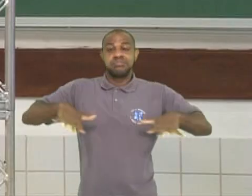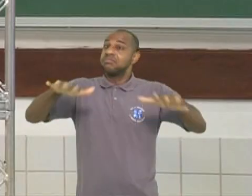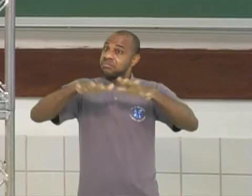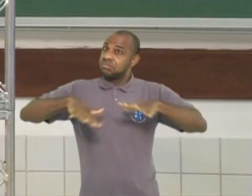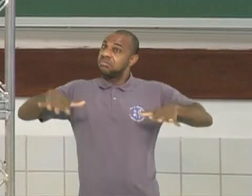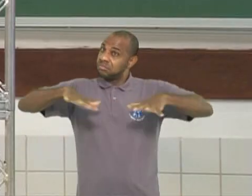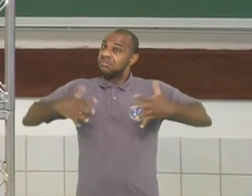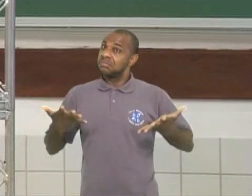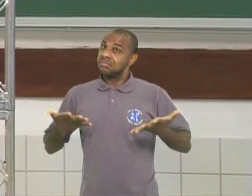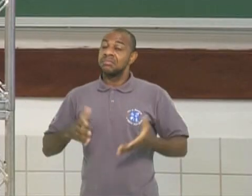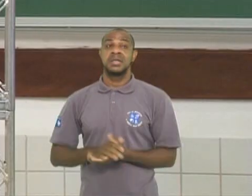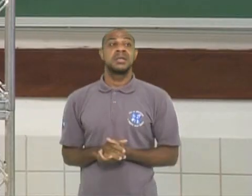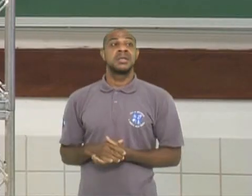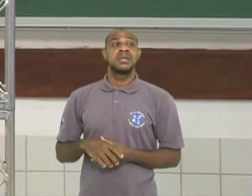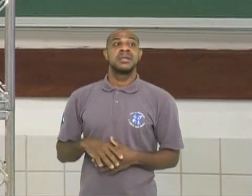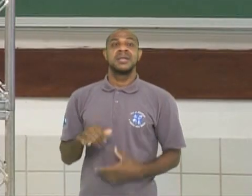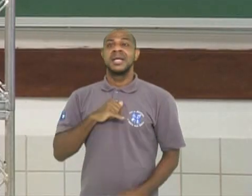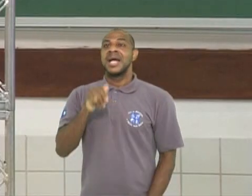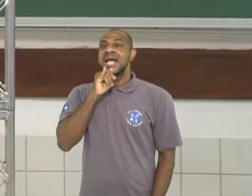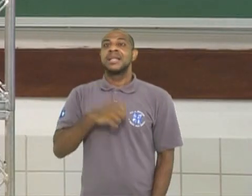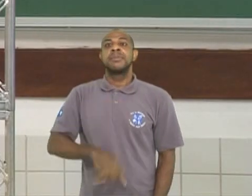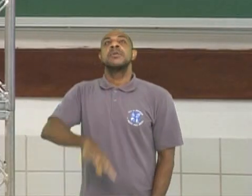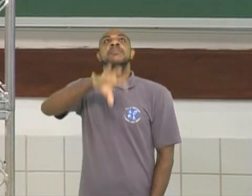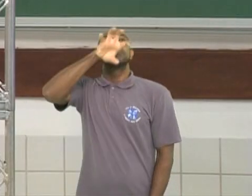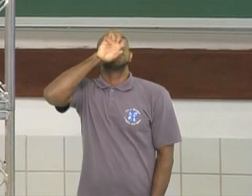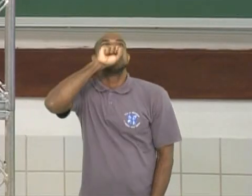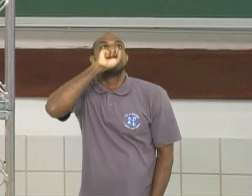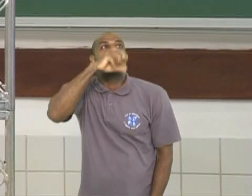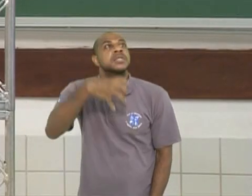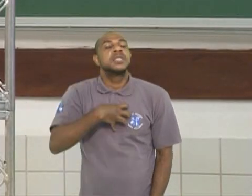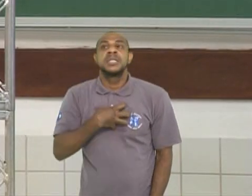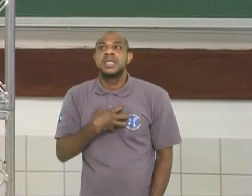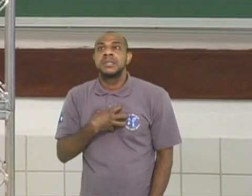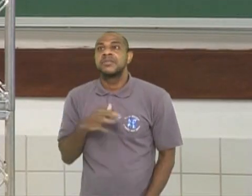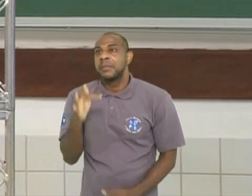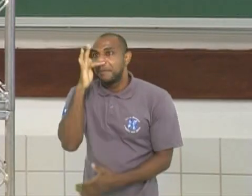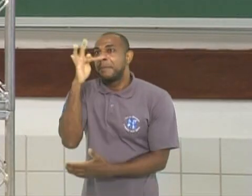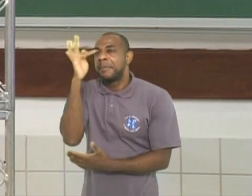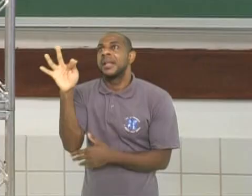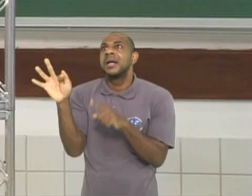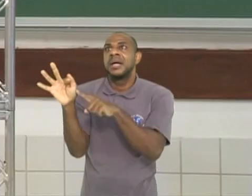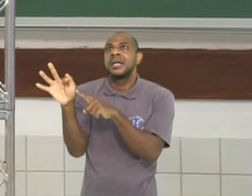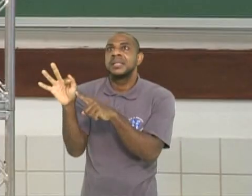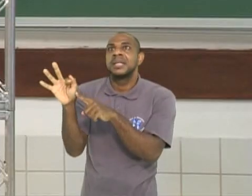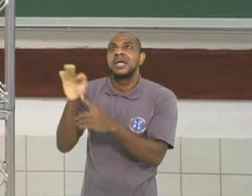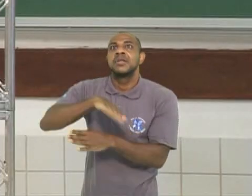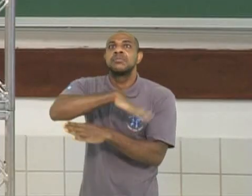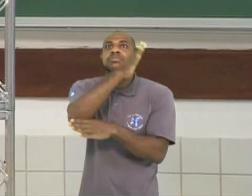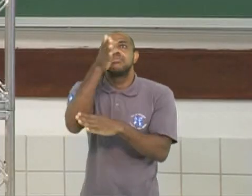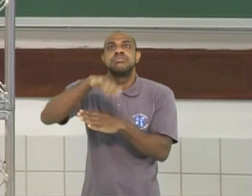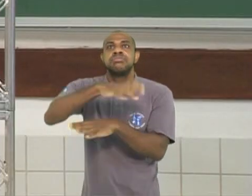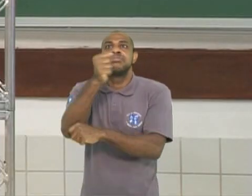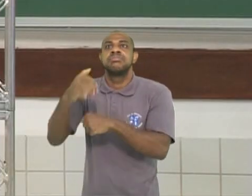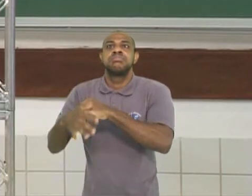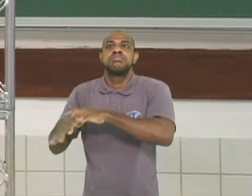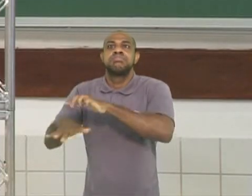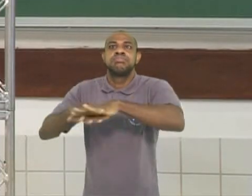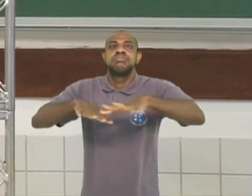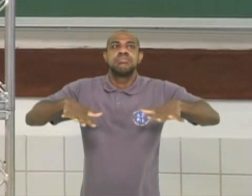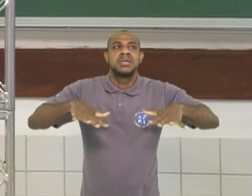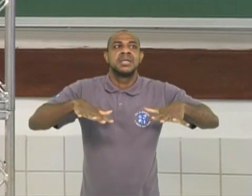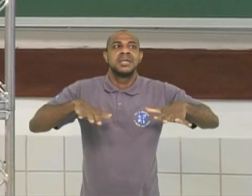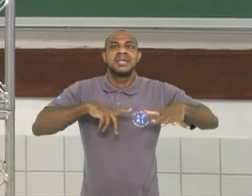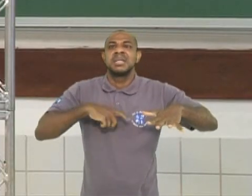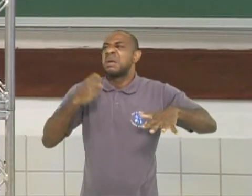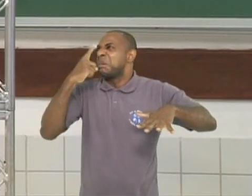geográfico. Por exemplo, o cheiro que eu sinto de uma planta, de uma vegetação, o odor que eu sinto de